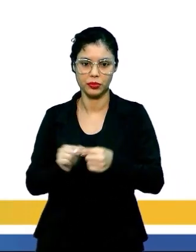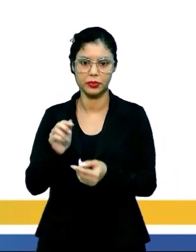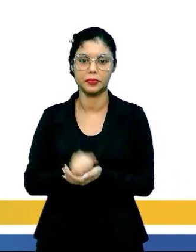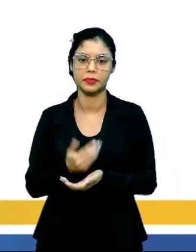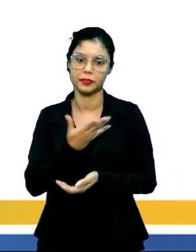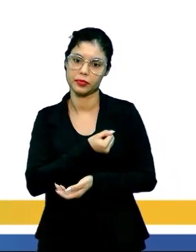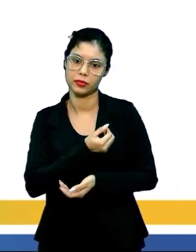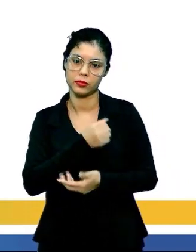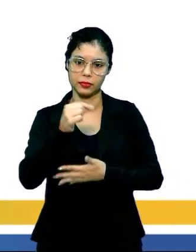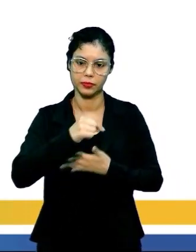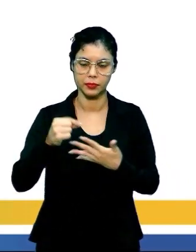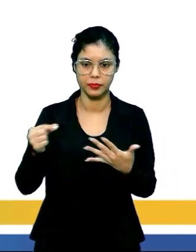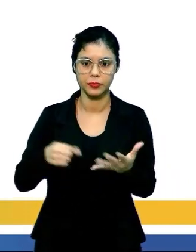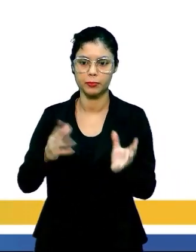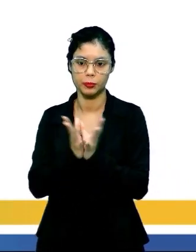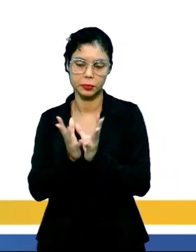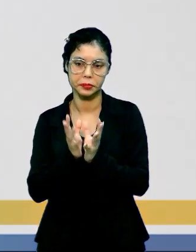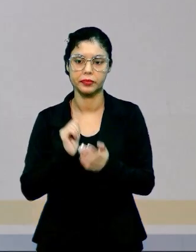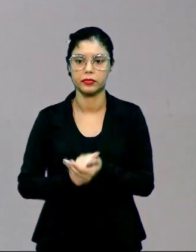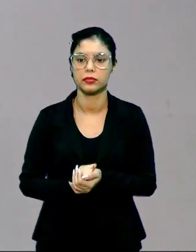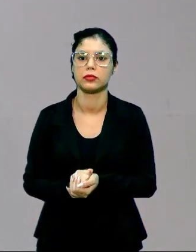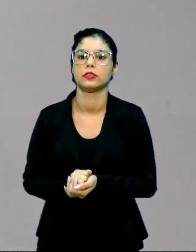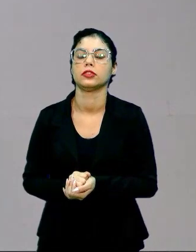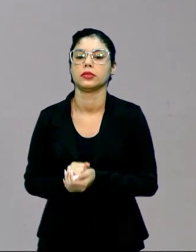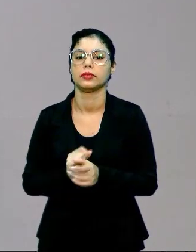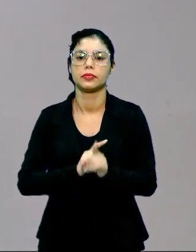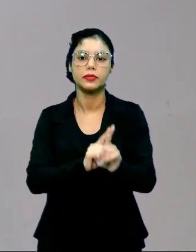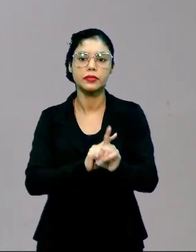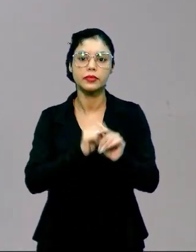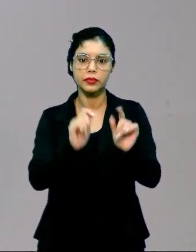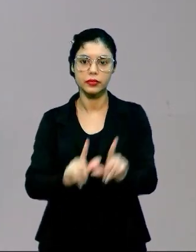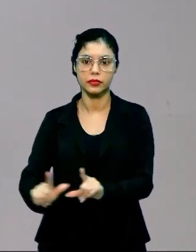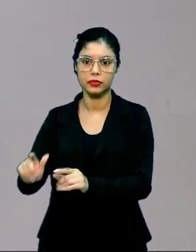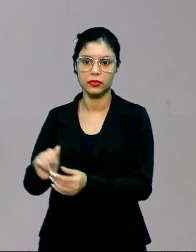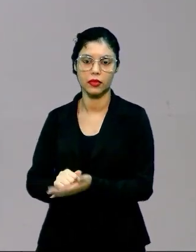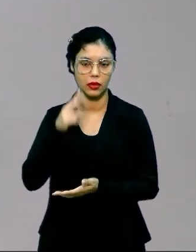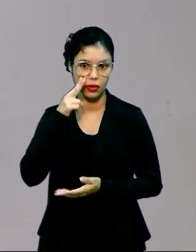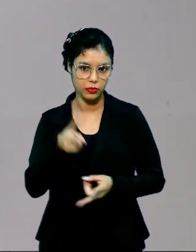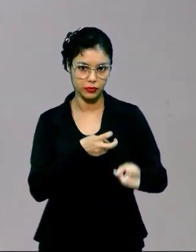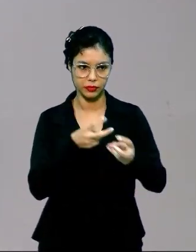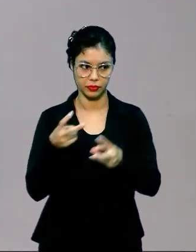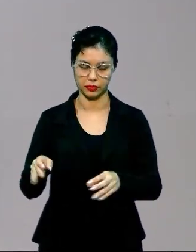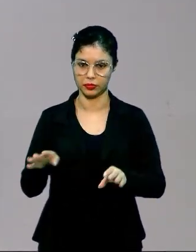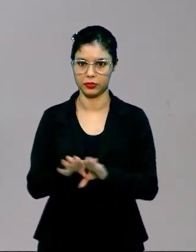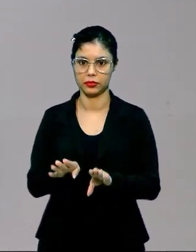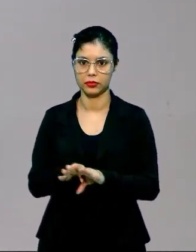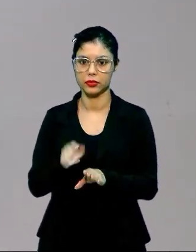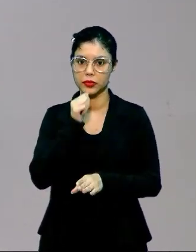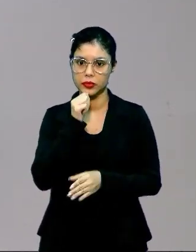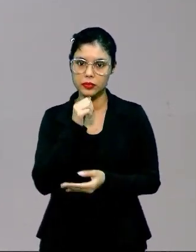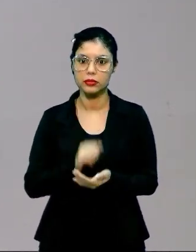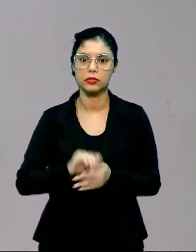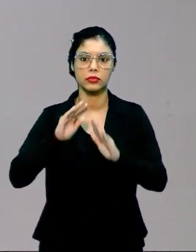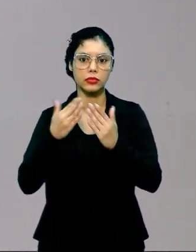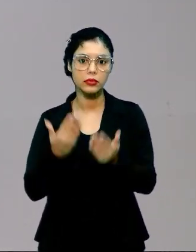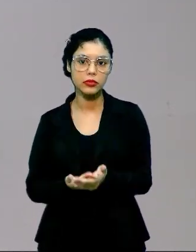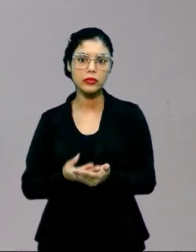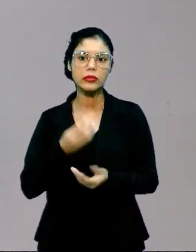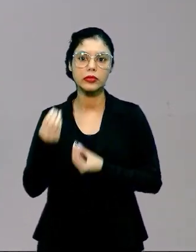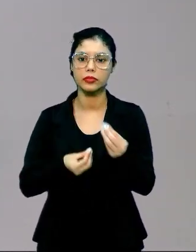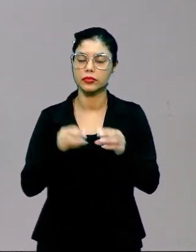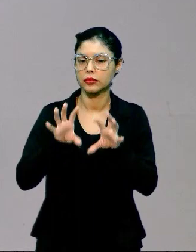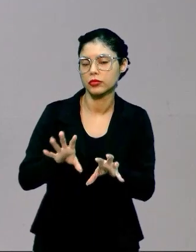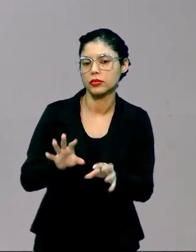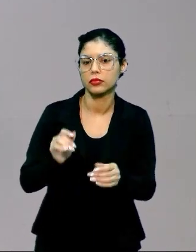dividindo-se pelo número de elementos deste conjunto. Acompanhe aqui comigo. Você já viu como é que calcula a média da escola? Como